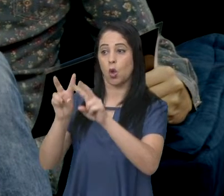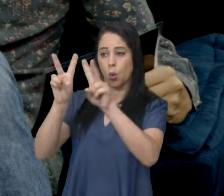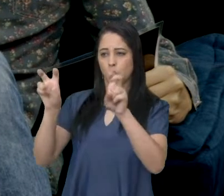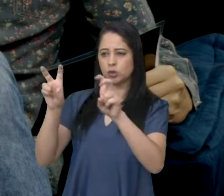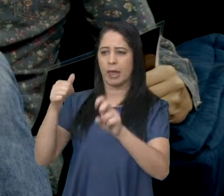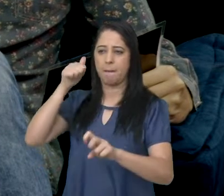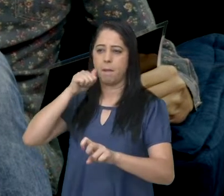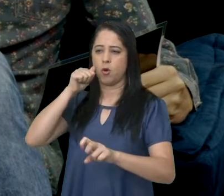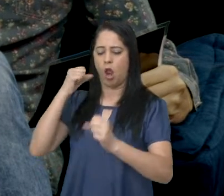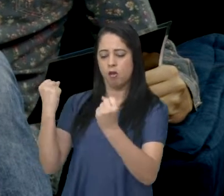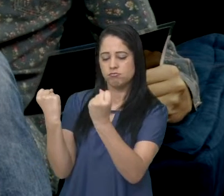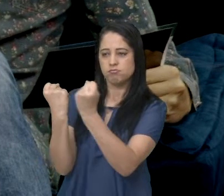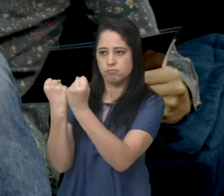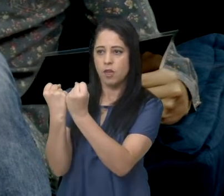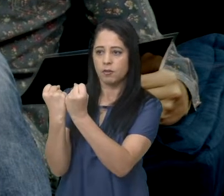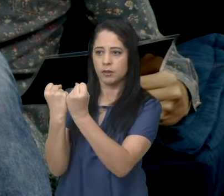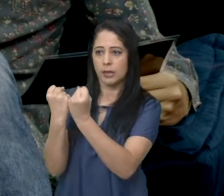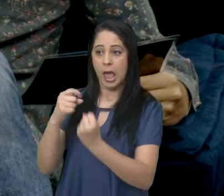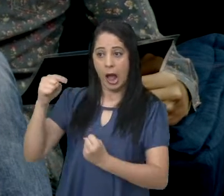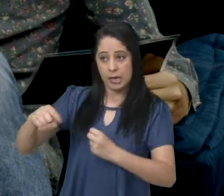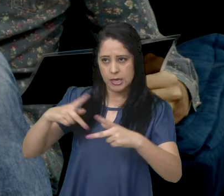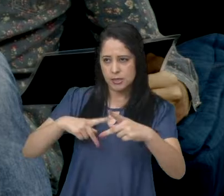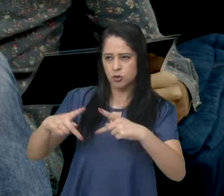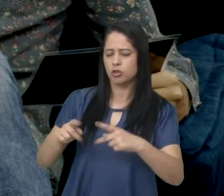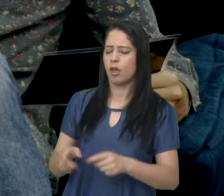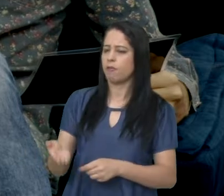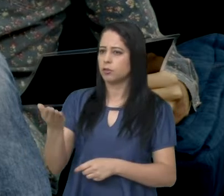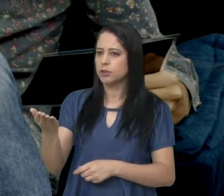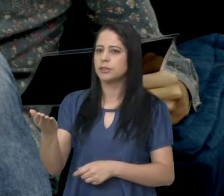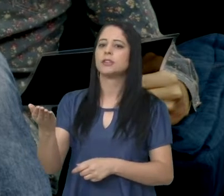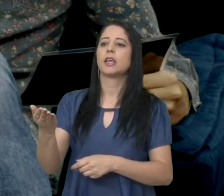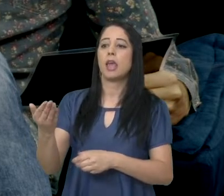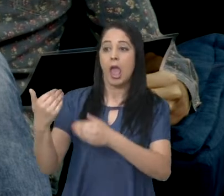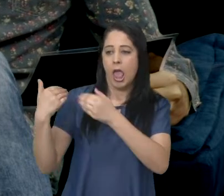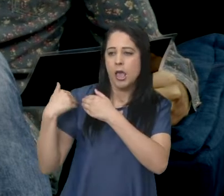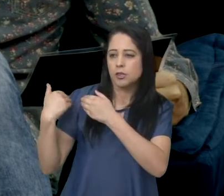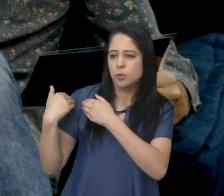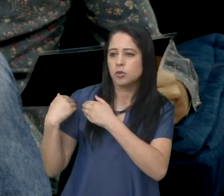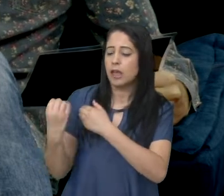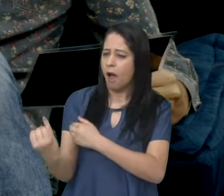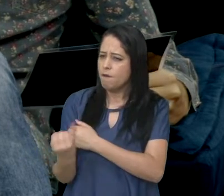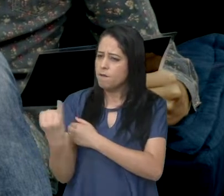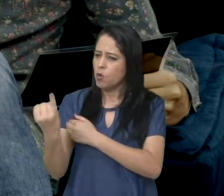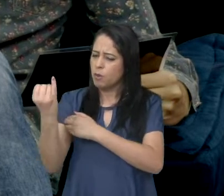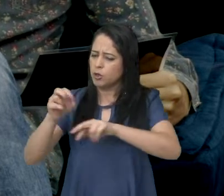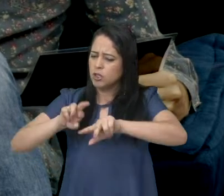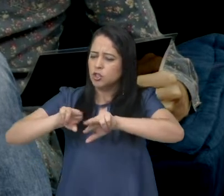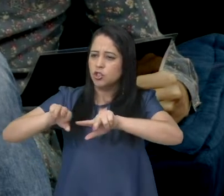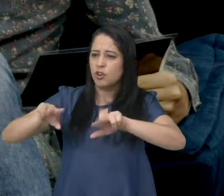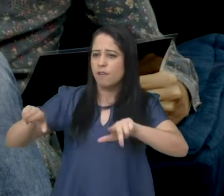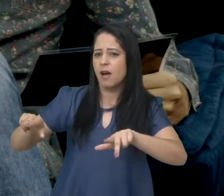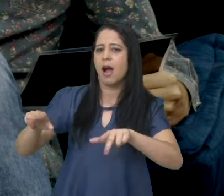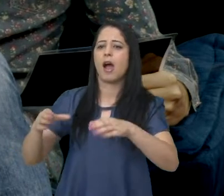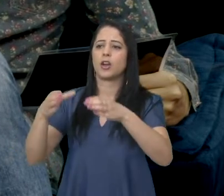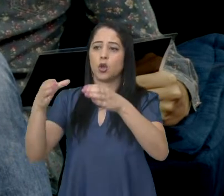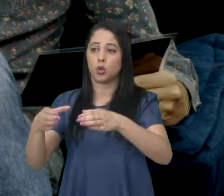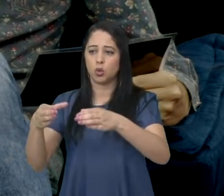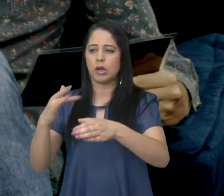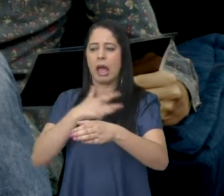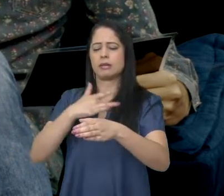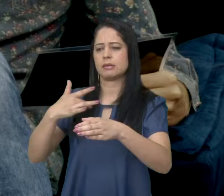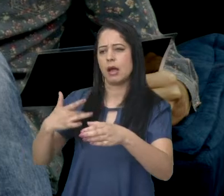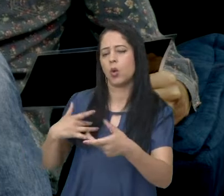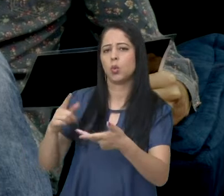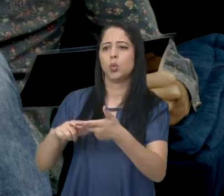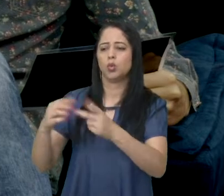na frente das mulheres, né? Sim. Aqui na cidade, você foi responsável por importantes setores, né? Vara da Mulher, espaços de